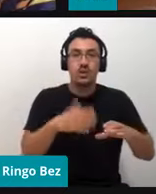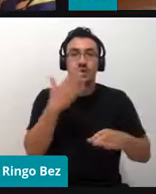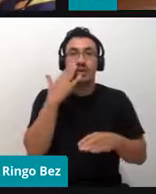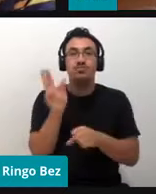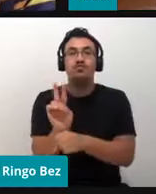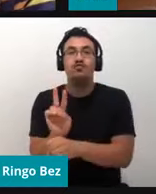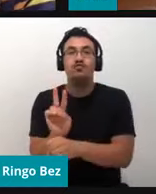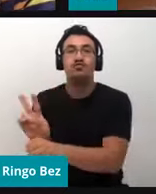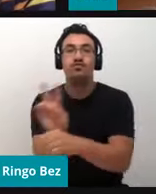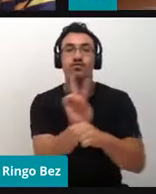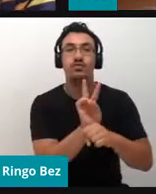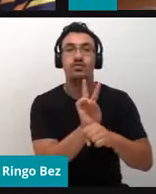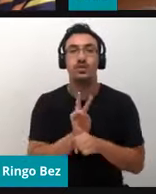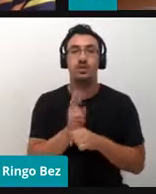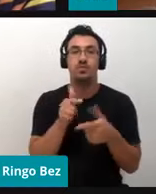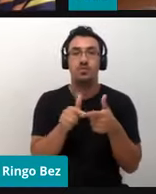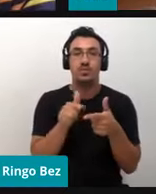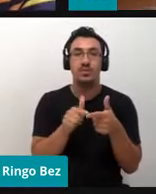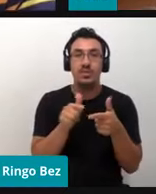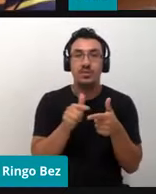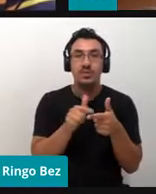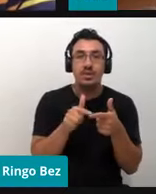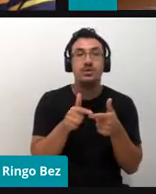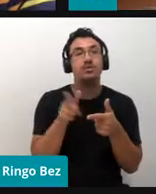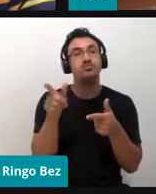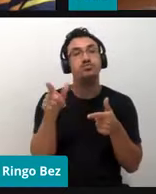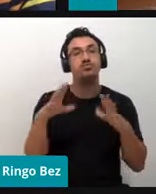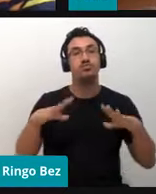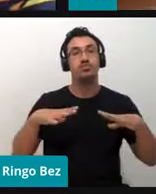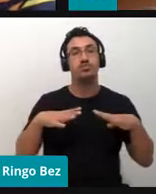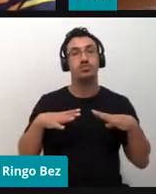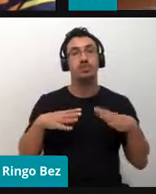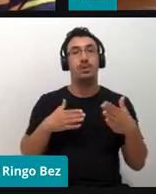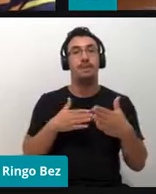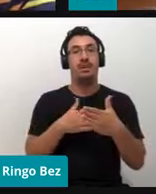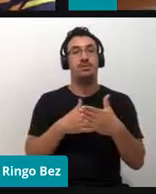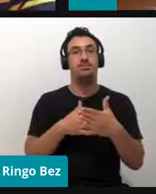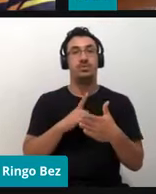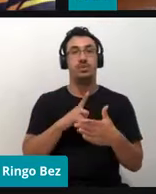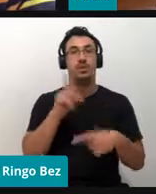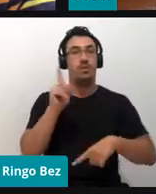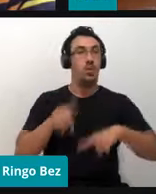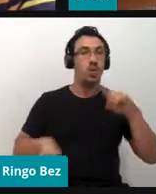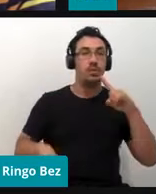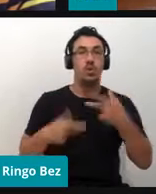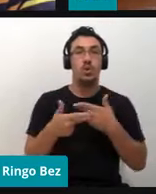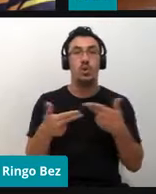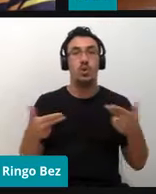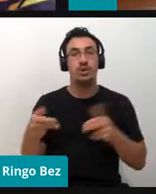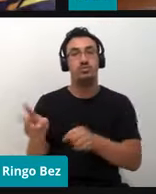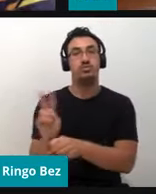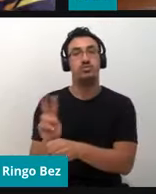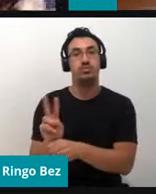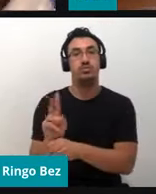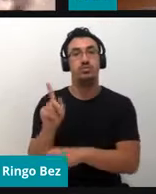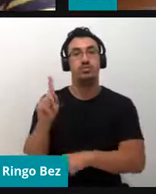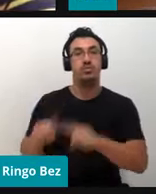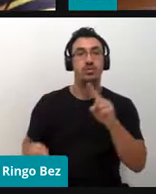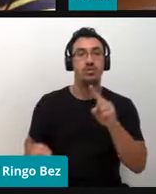a ação de criminosos, eles estão restritos, proibidos de fazer as suas atividades.